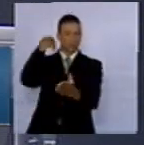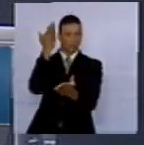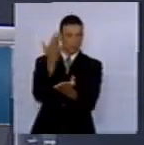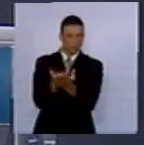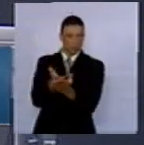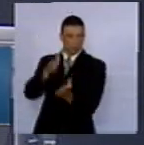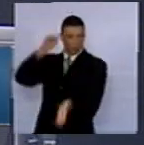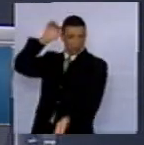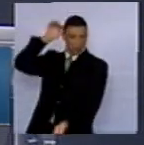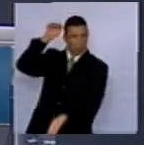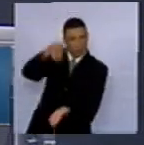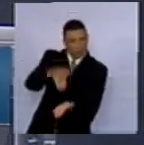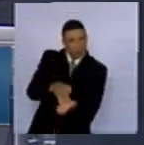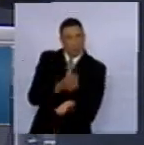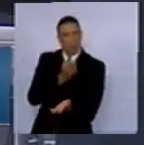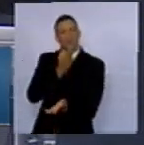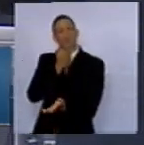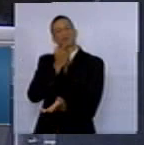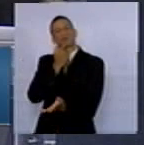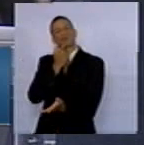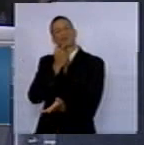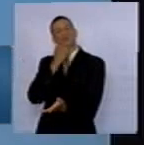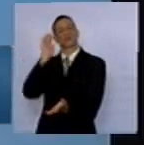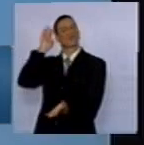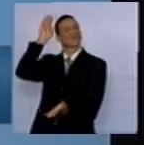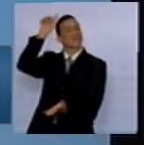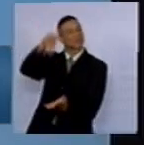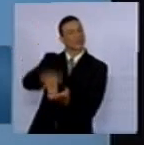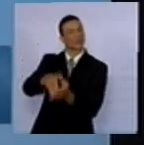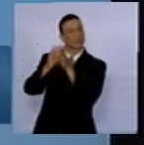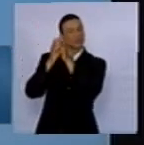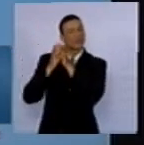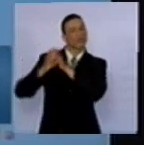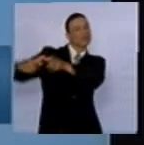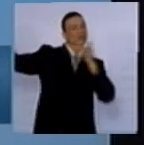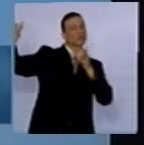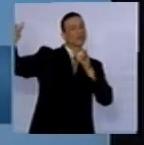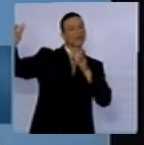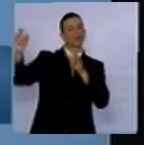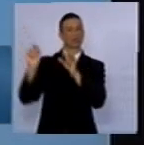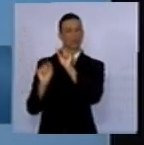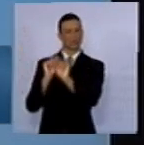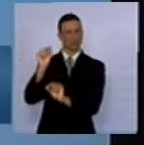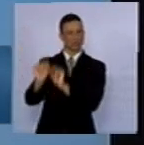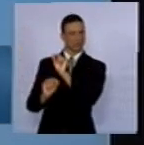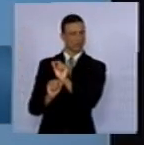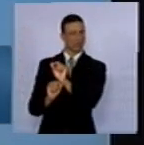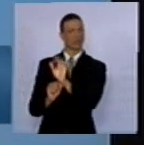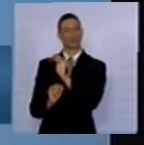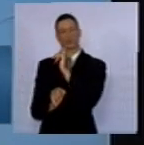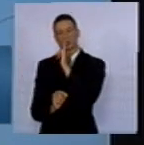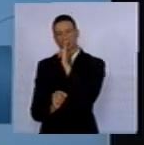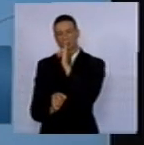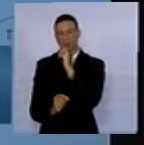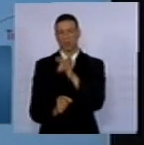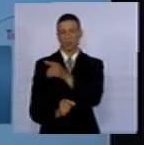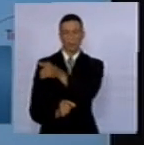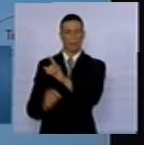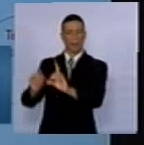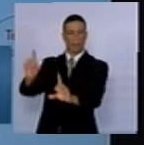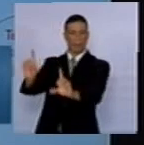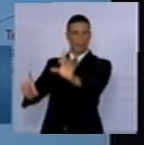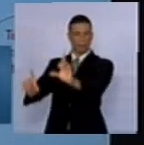ser acrescentado ampliado de outras possibilidades a televisão